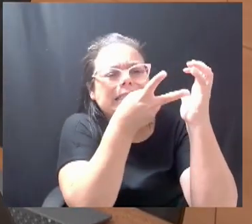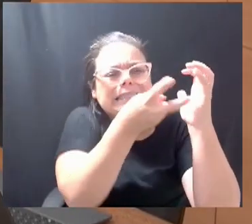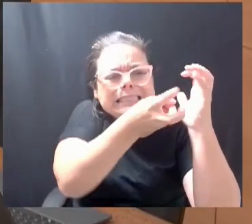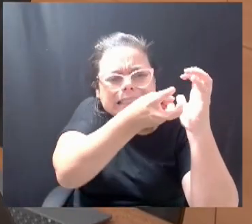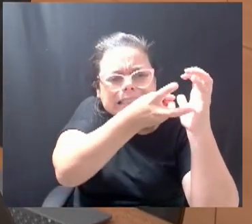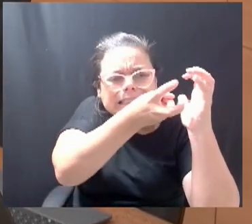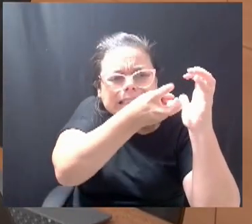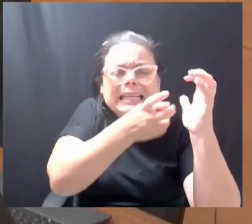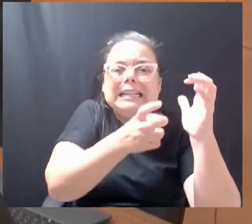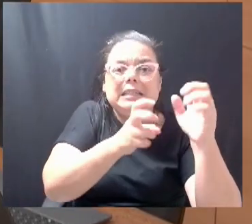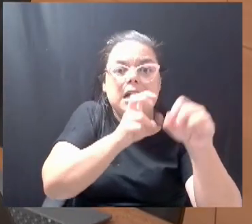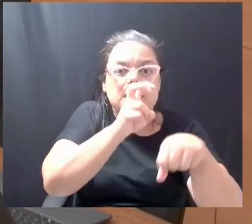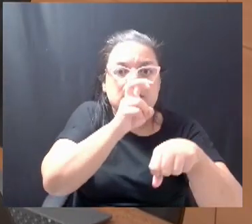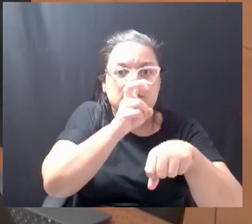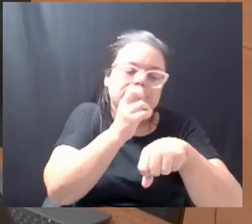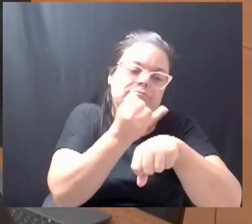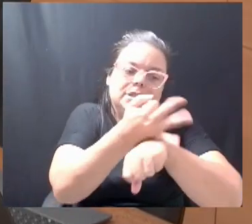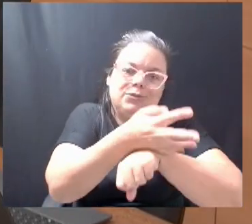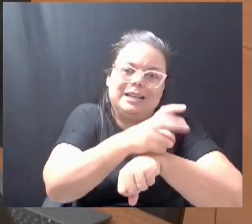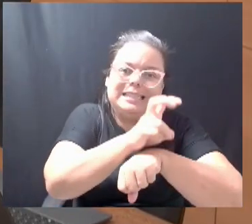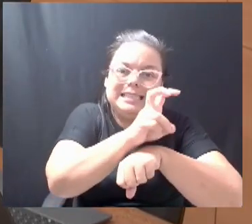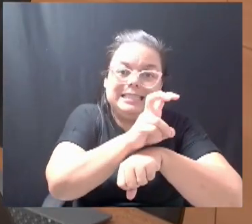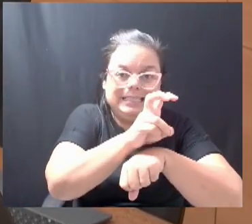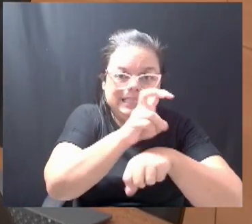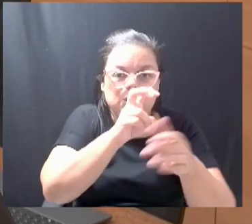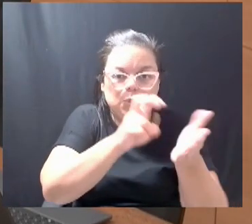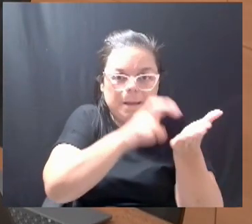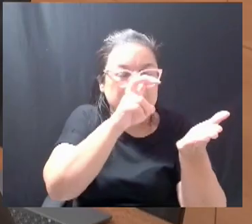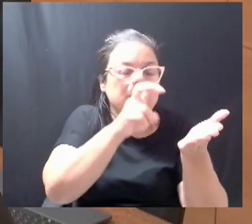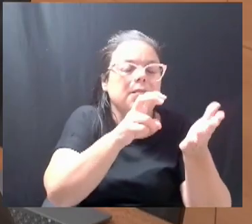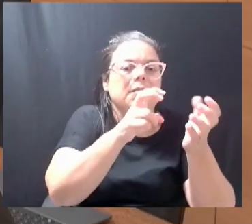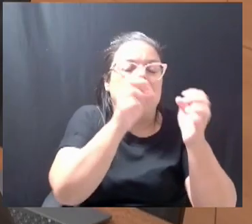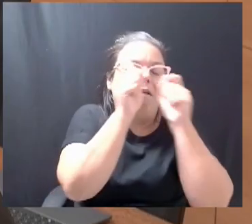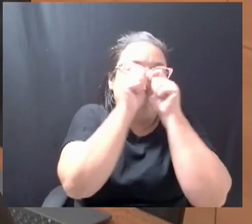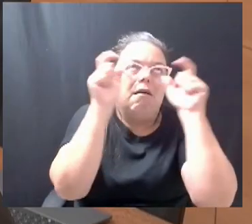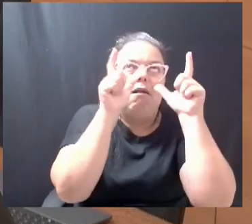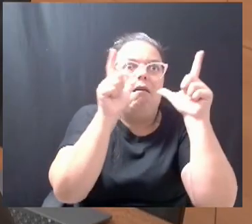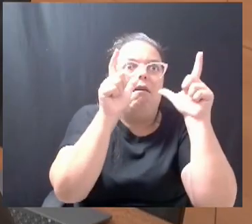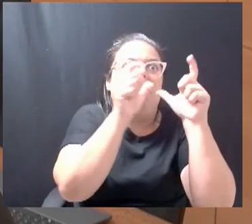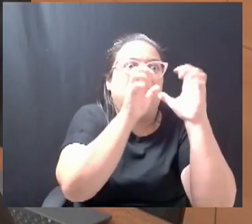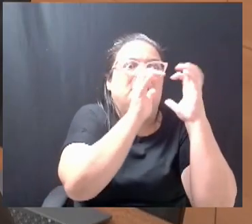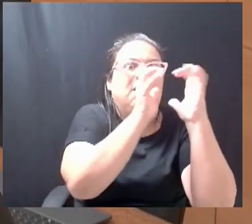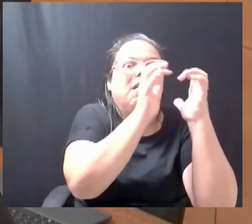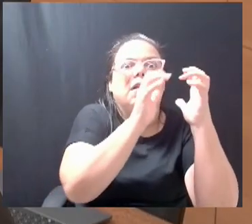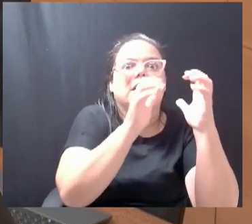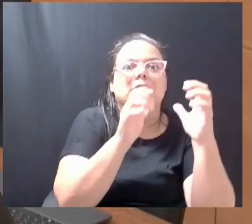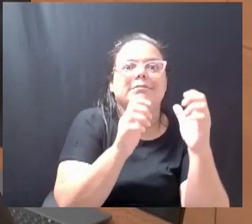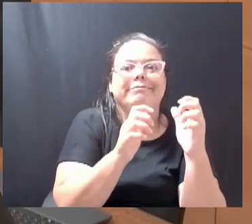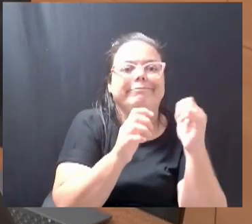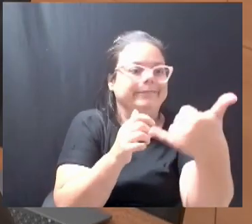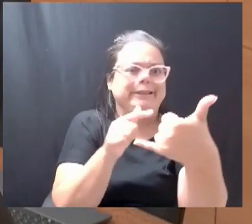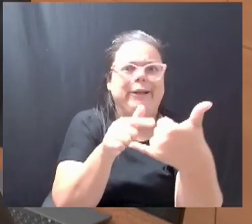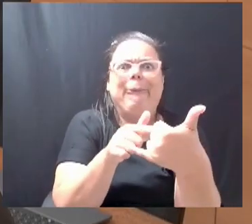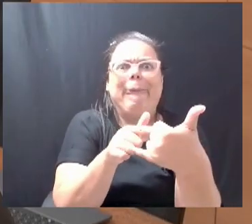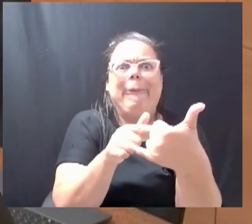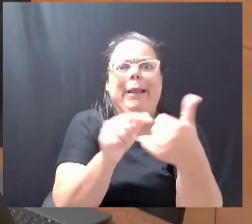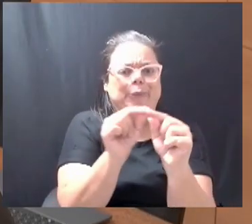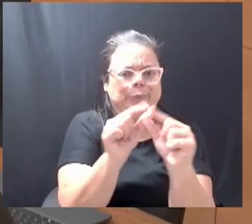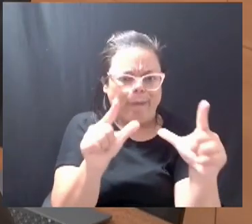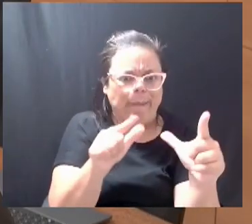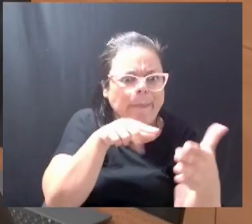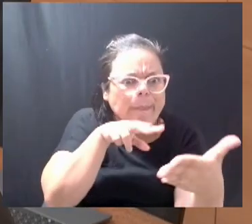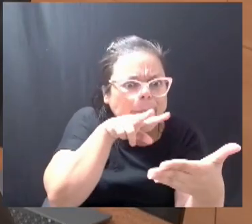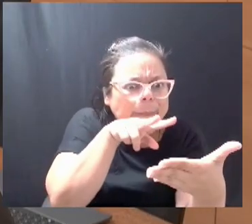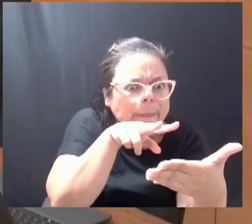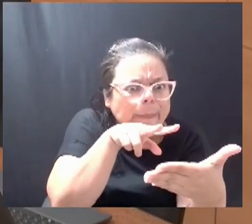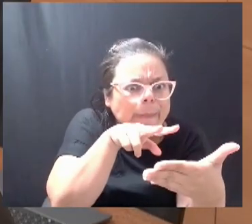Vamos dar um desconto aí, né? Então, isso é muito... Celular, ficar em tela, criança que fica em tela, vai gaguejar muito mais, assim, nesse